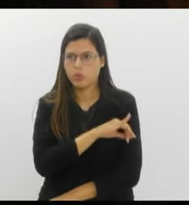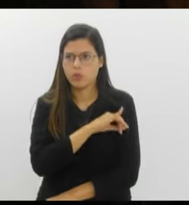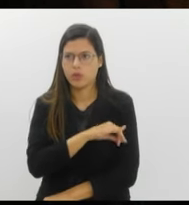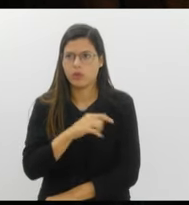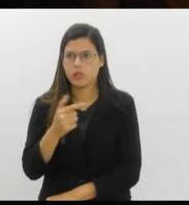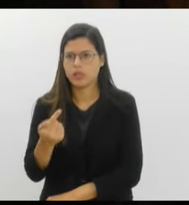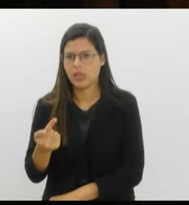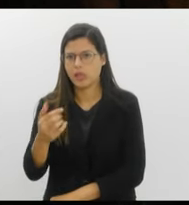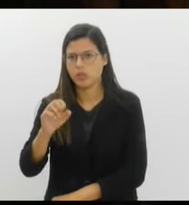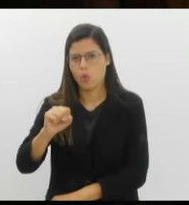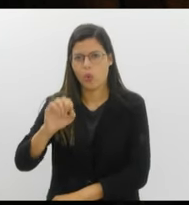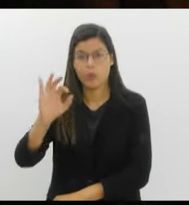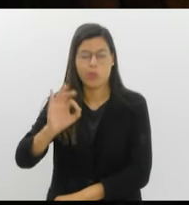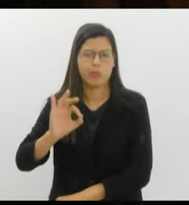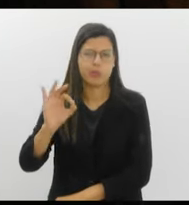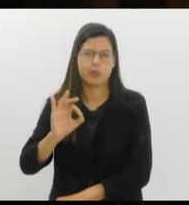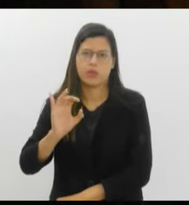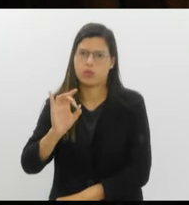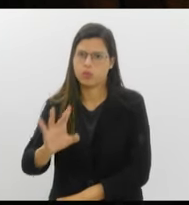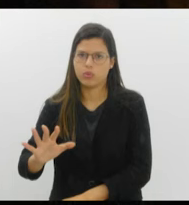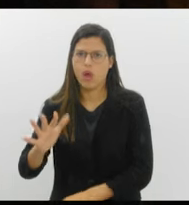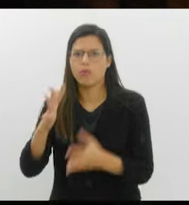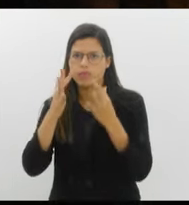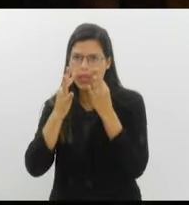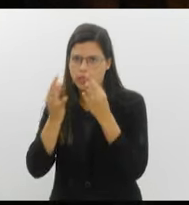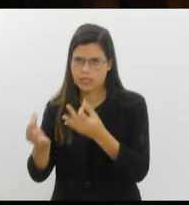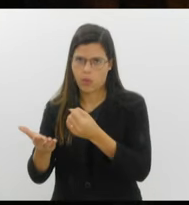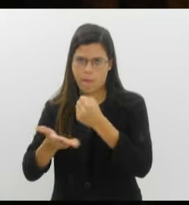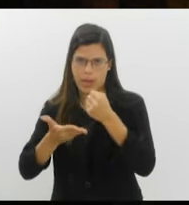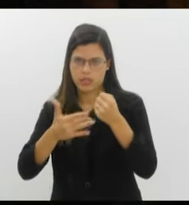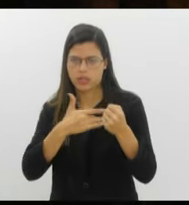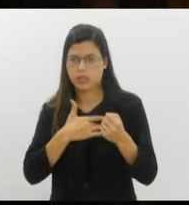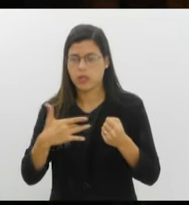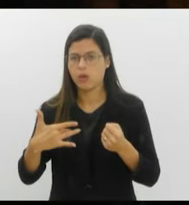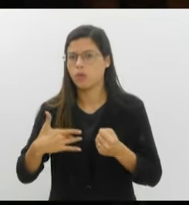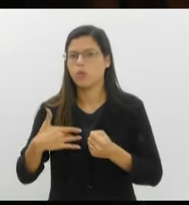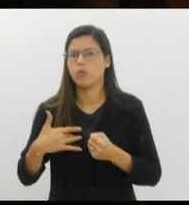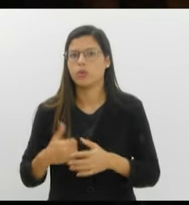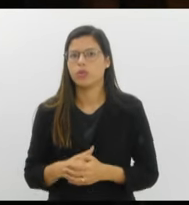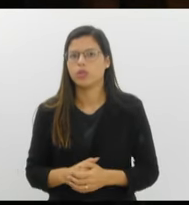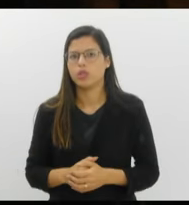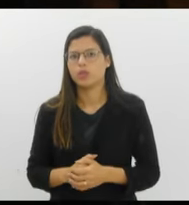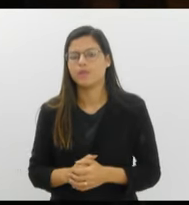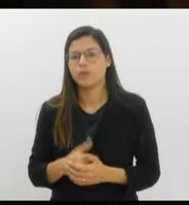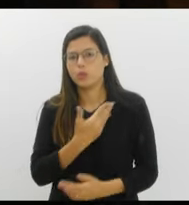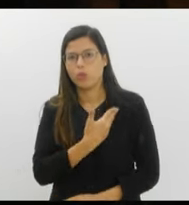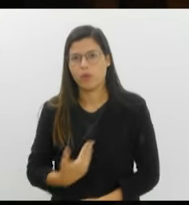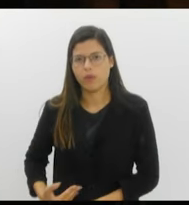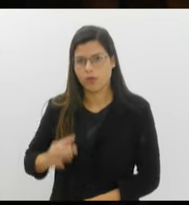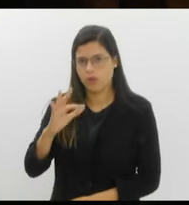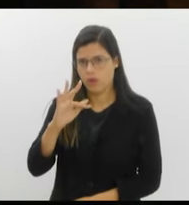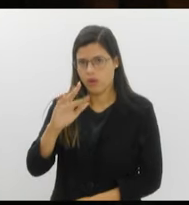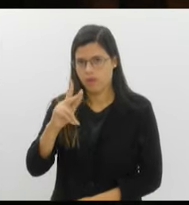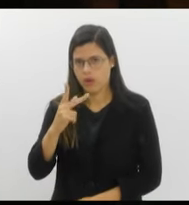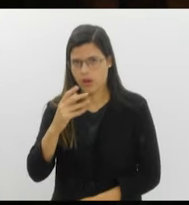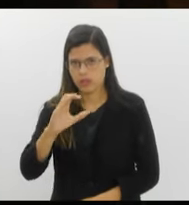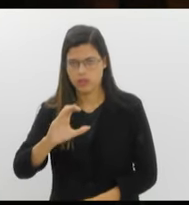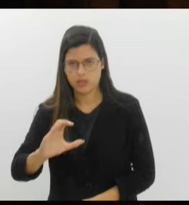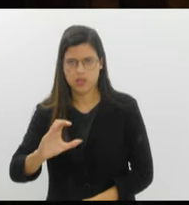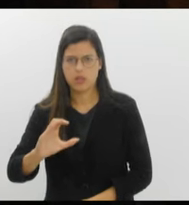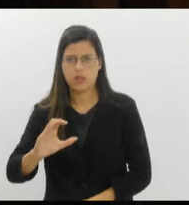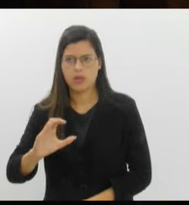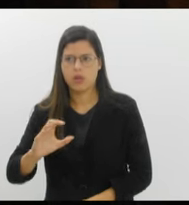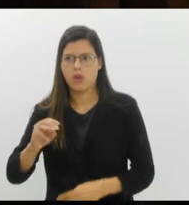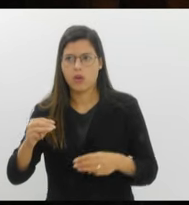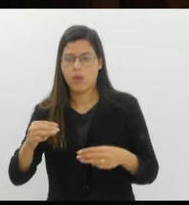7 ou 8% de cobertura de atenção básica. E ainda no governo Fernando Henrique Cardoso, né, quando o então ministro da